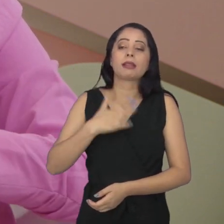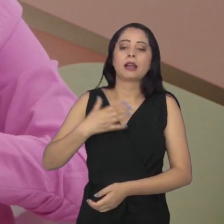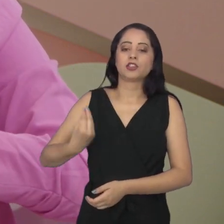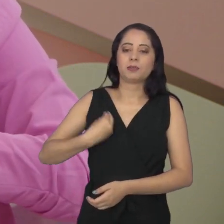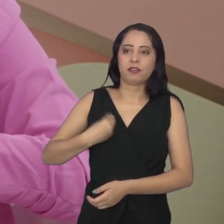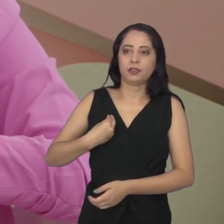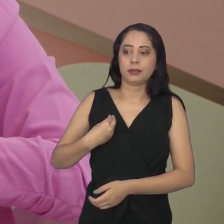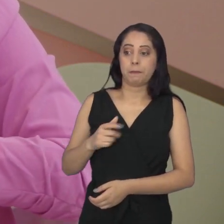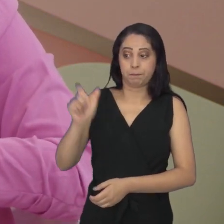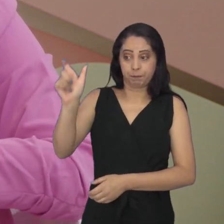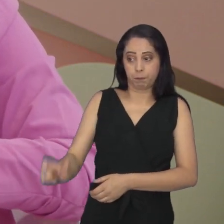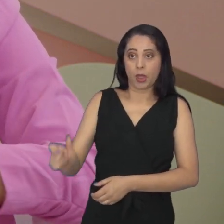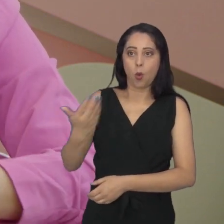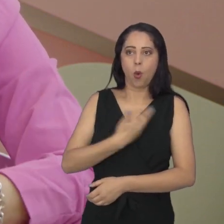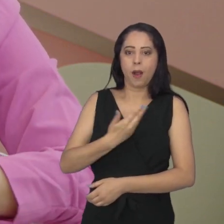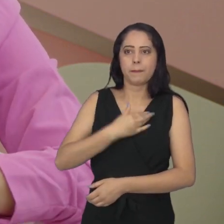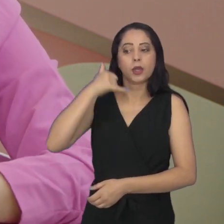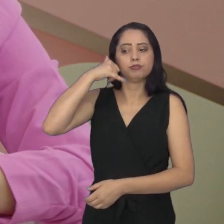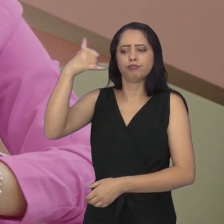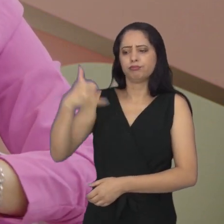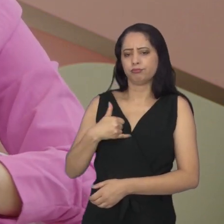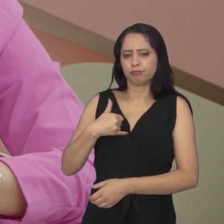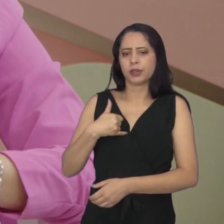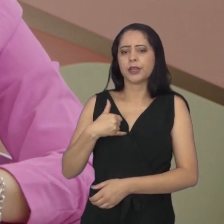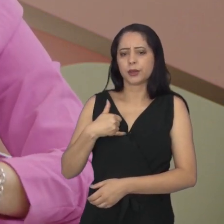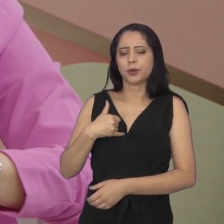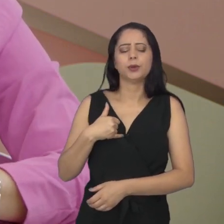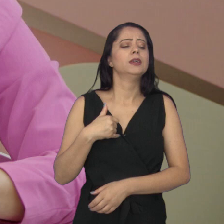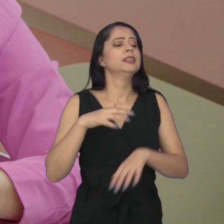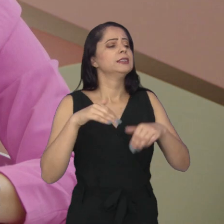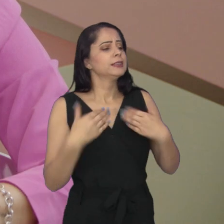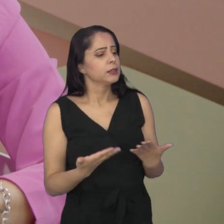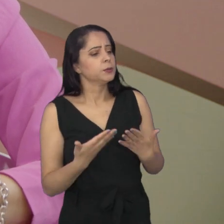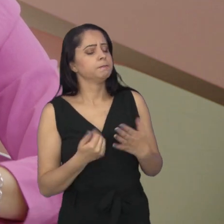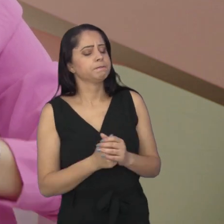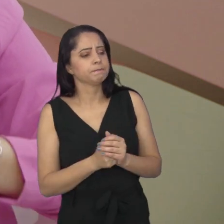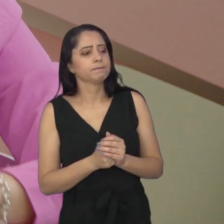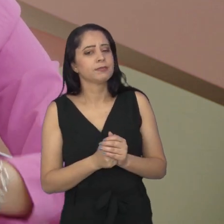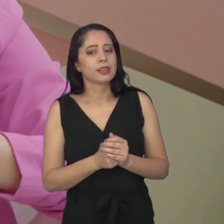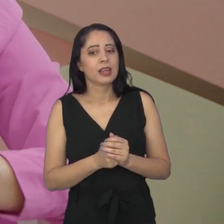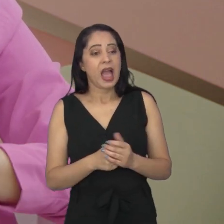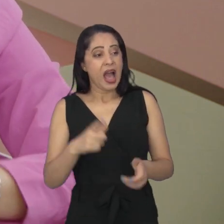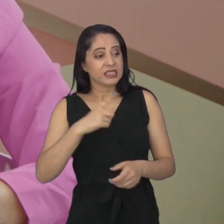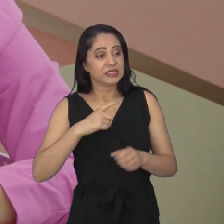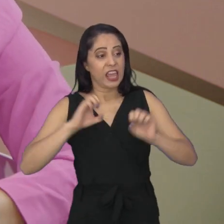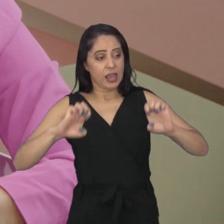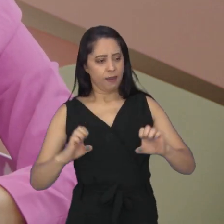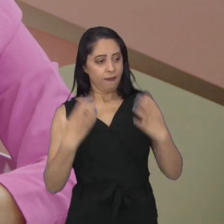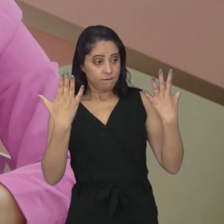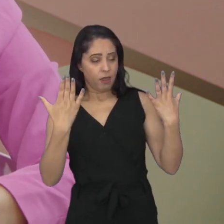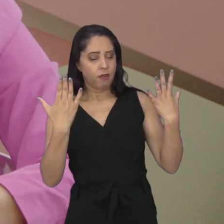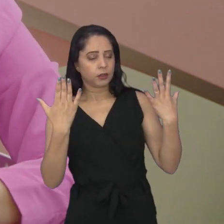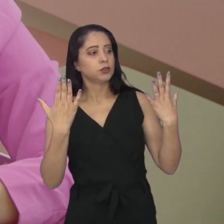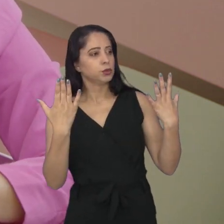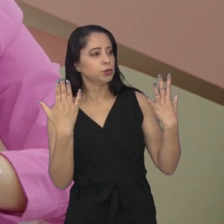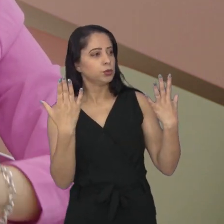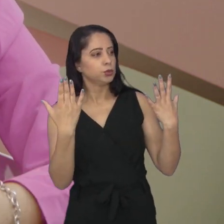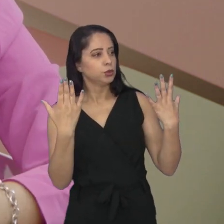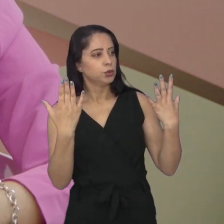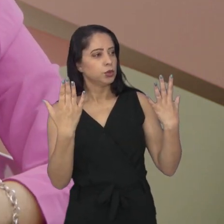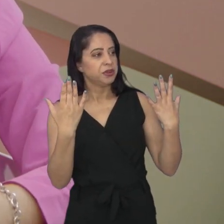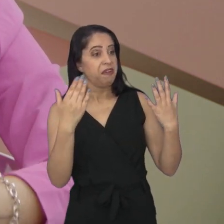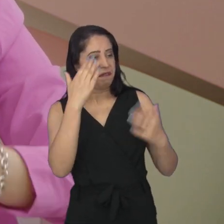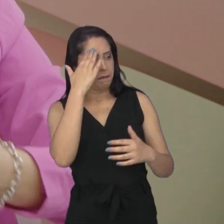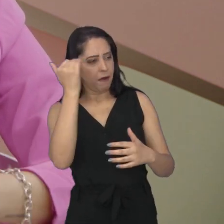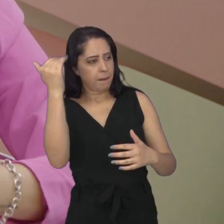de uma agência, ligou para mim e falou assim, no meio da pandemia, Mari, é o seguinte, nós vamos ter um evento